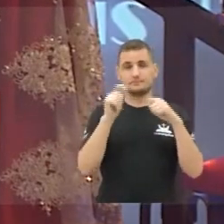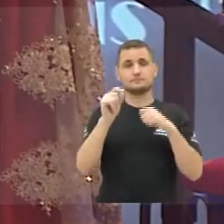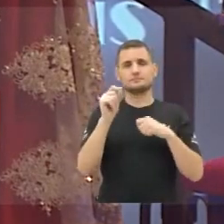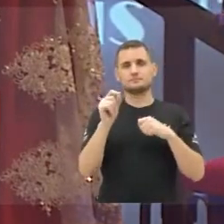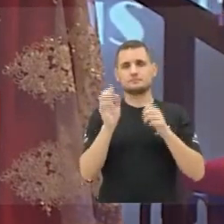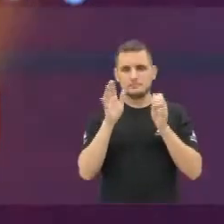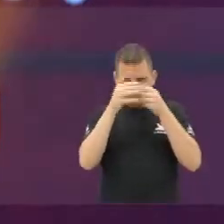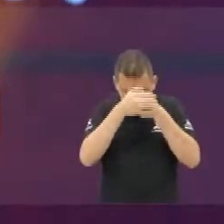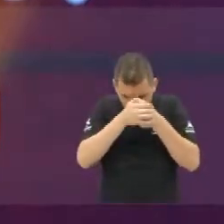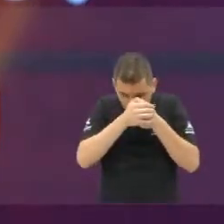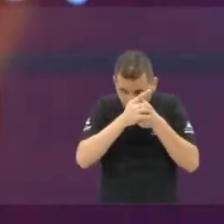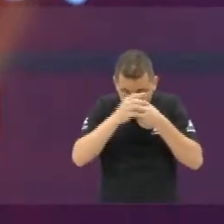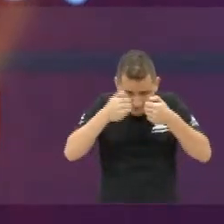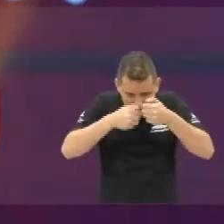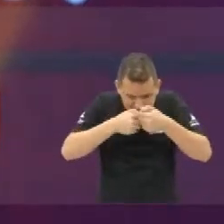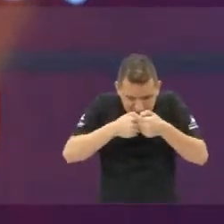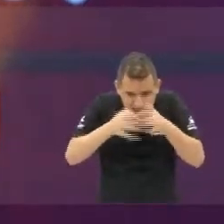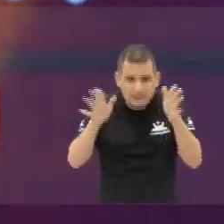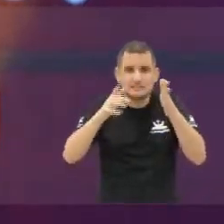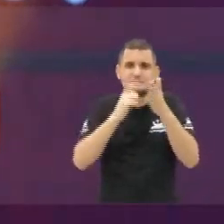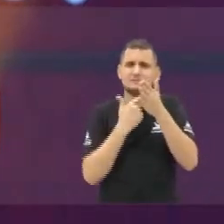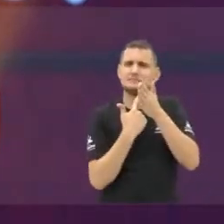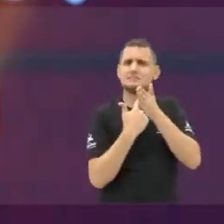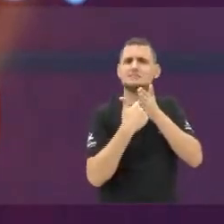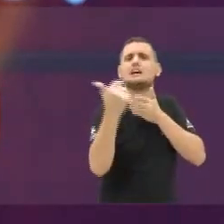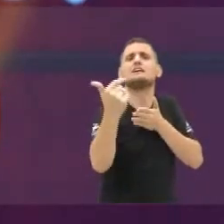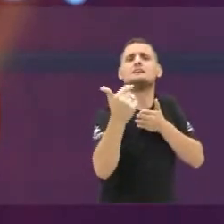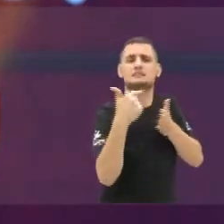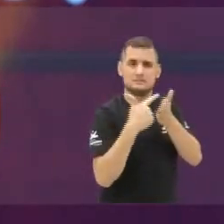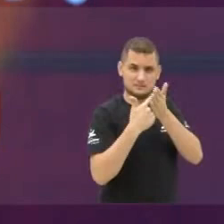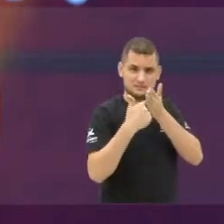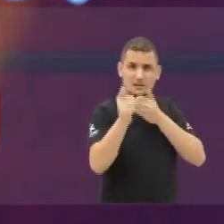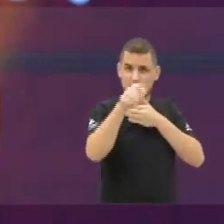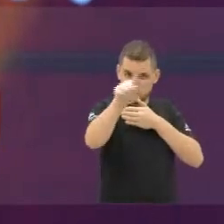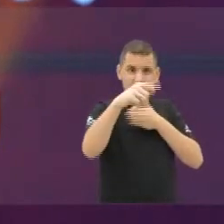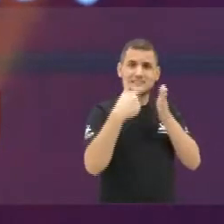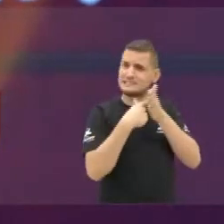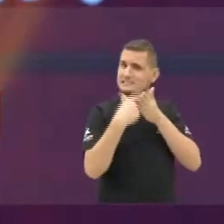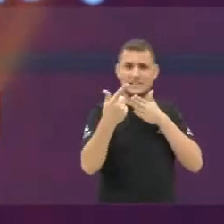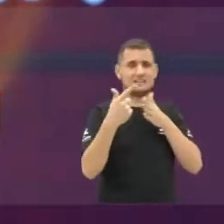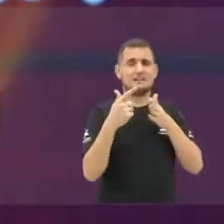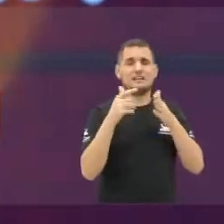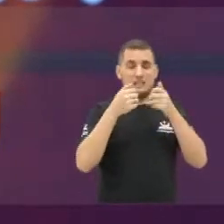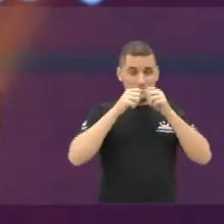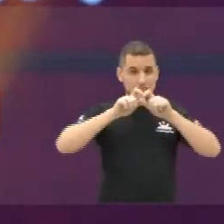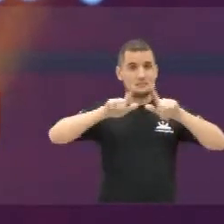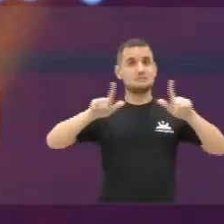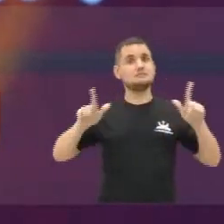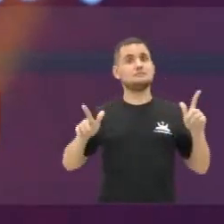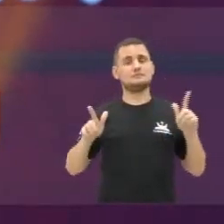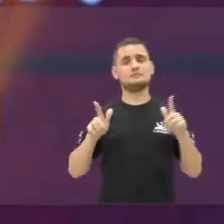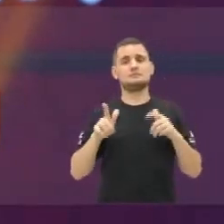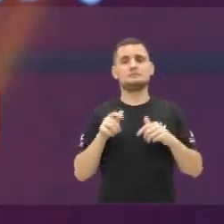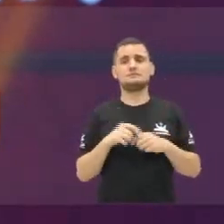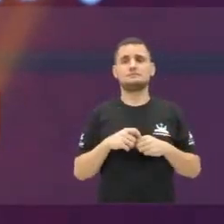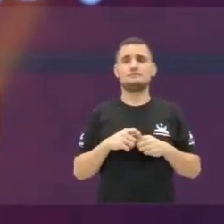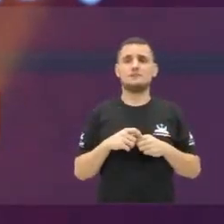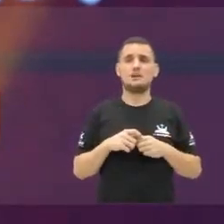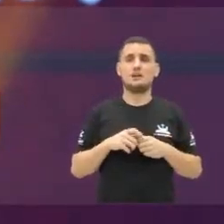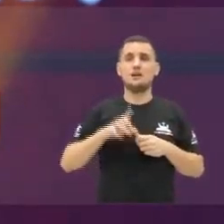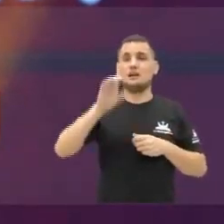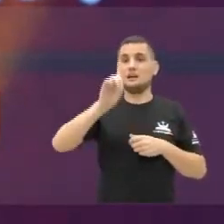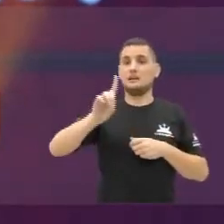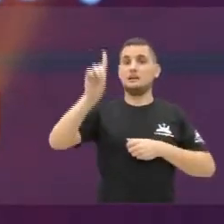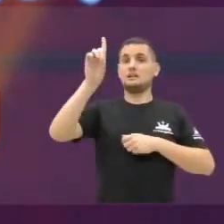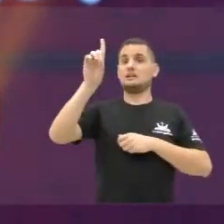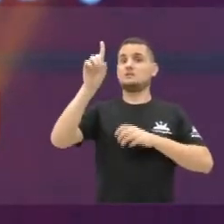da sua reclusão, sai de si agora. E aqui nessa caverna, Deus